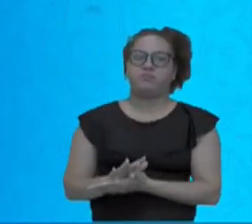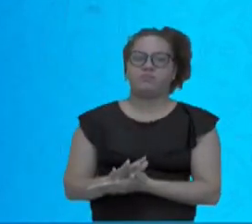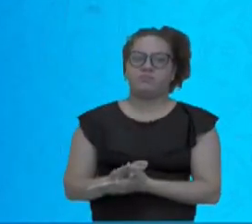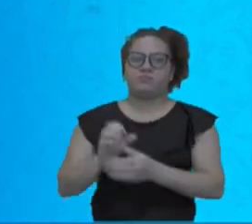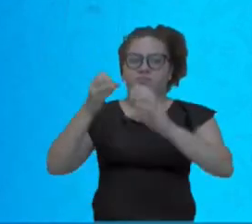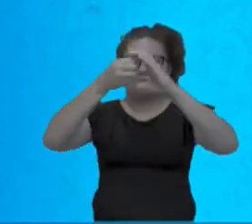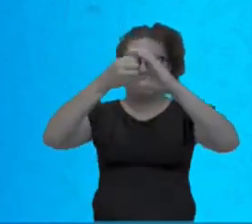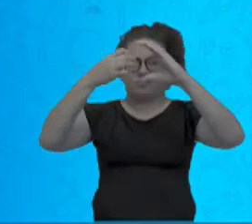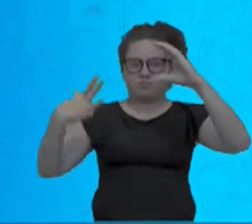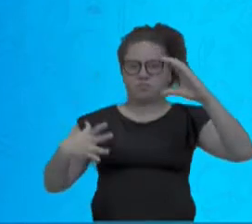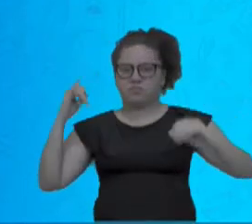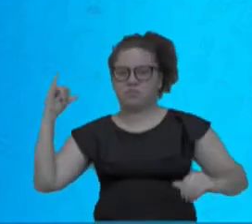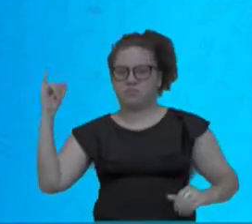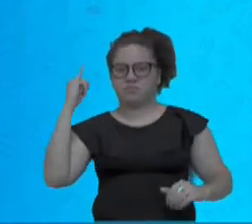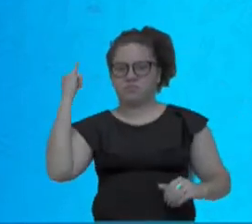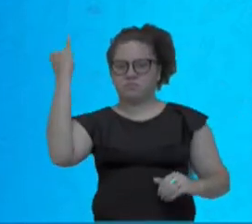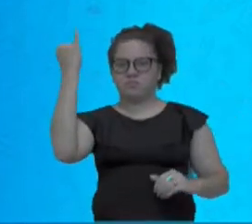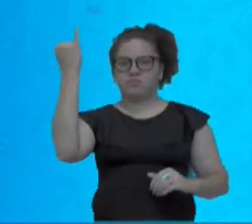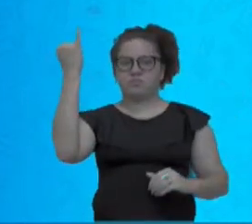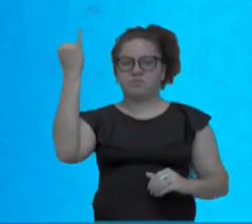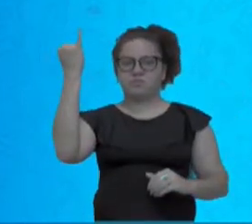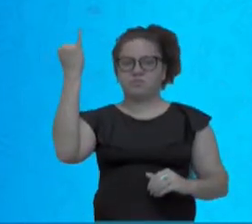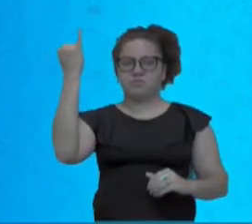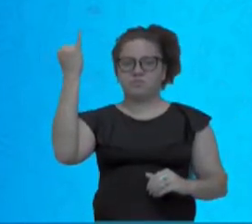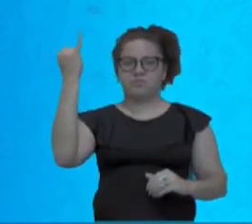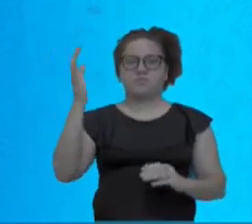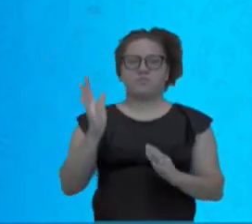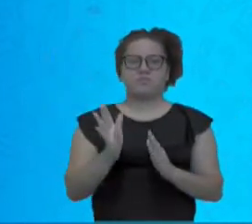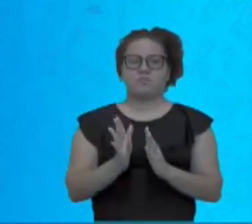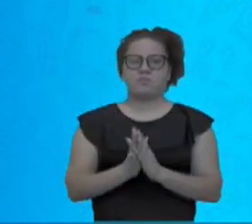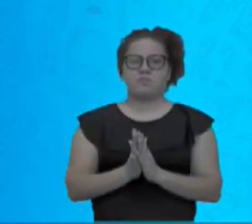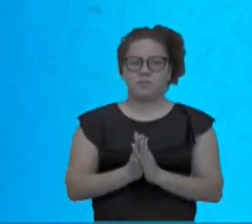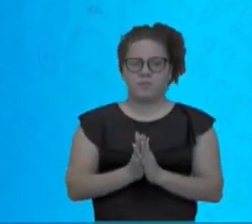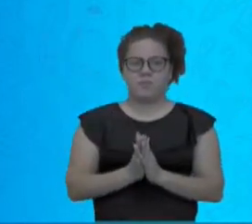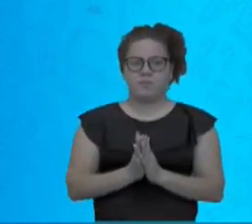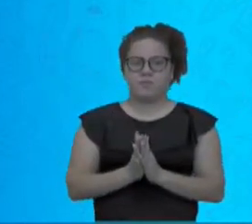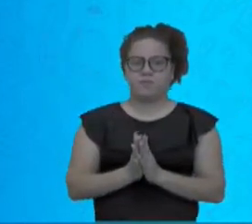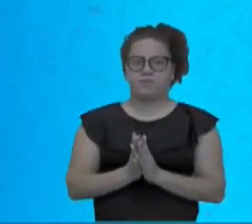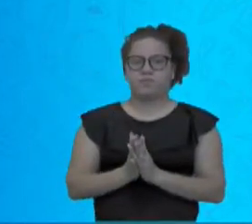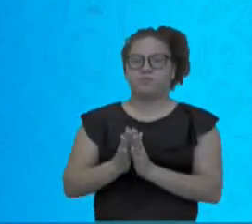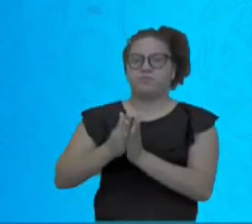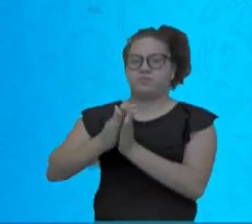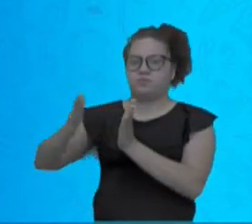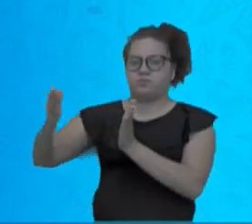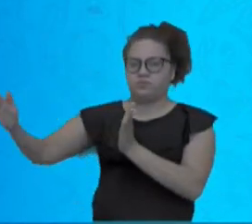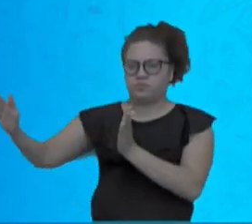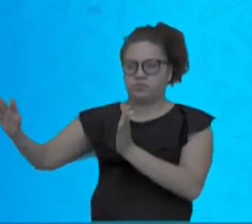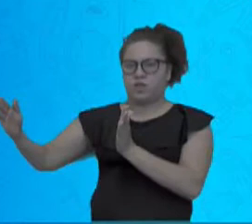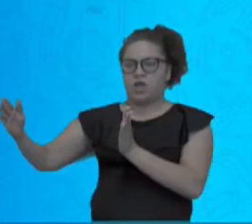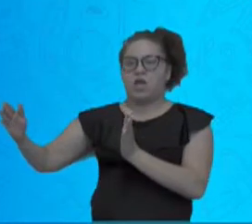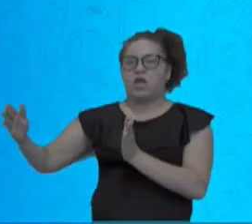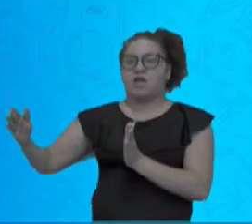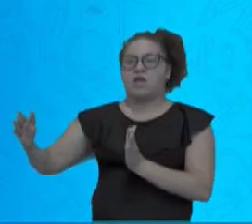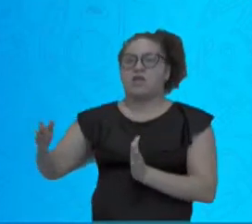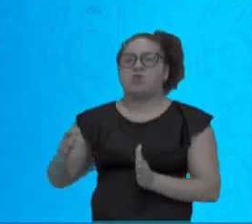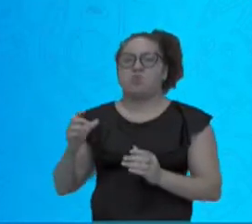característica importante. Nesse período de maior seca, as suas folhas